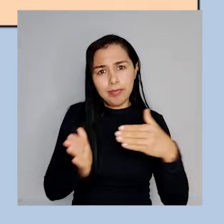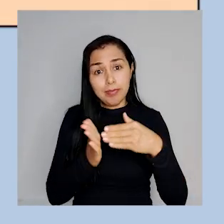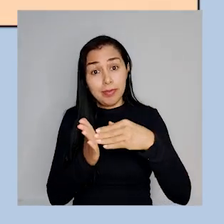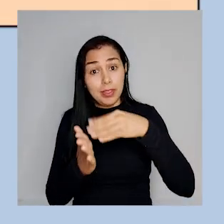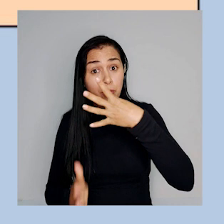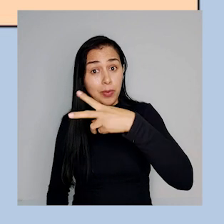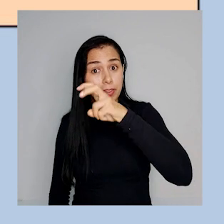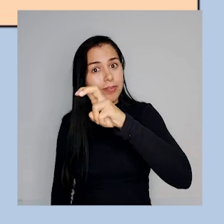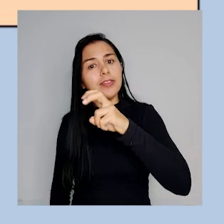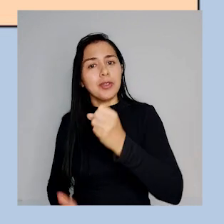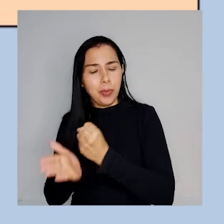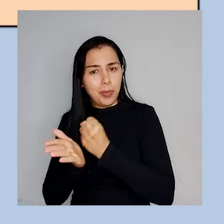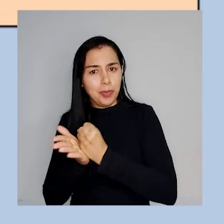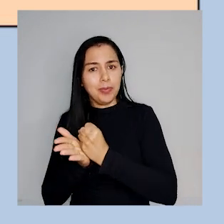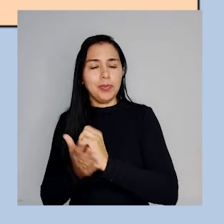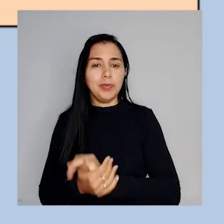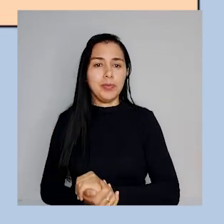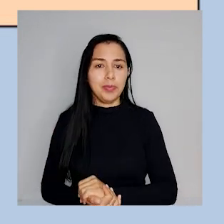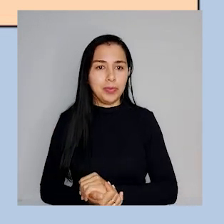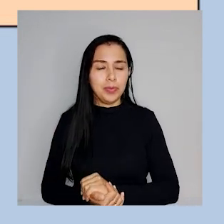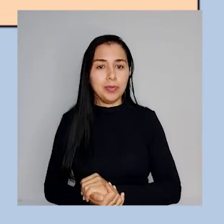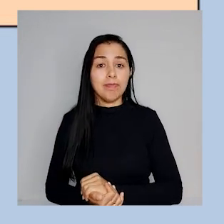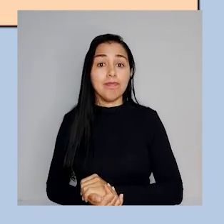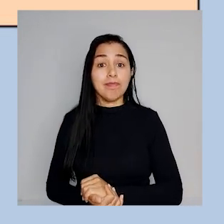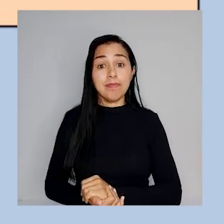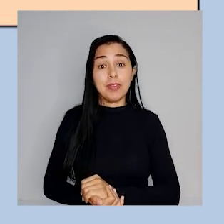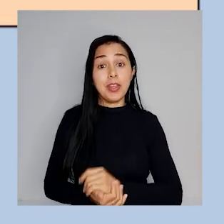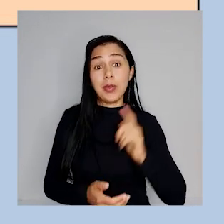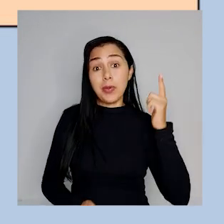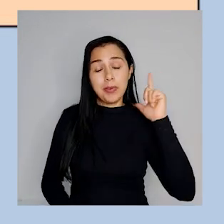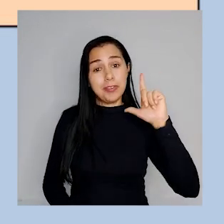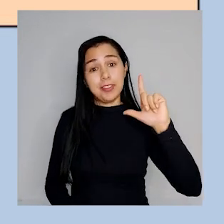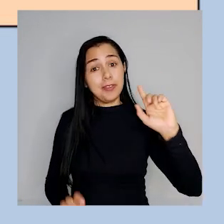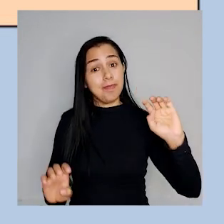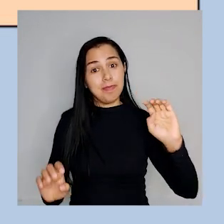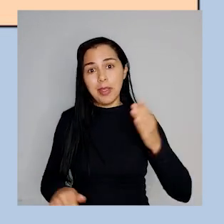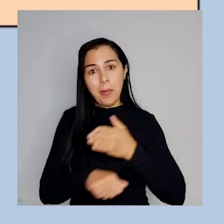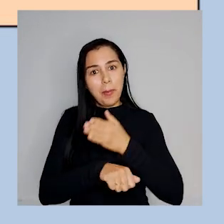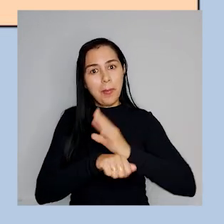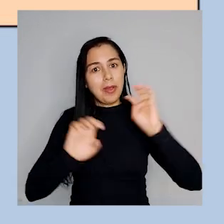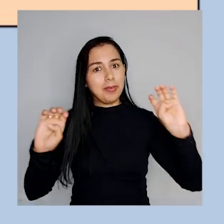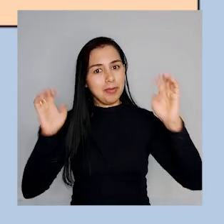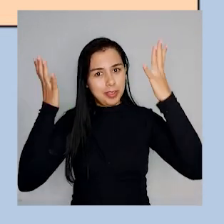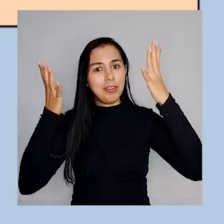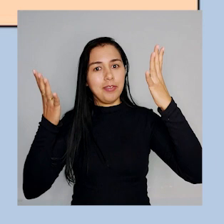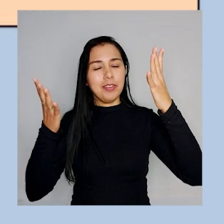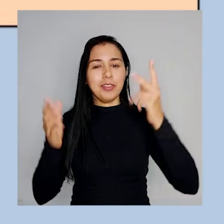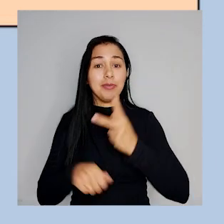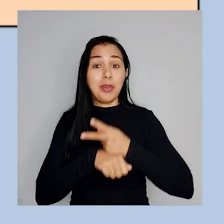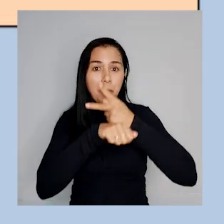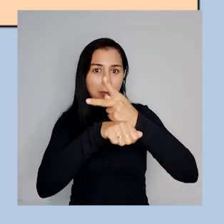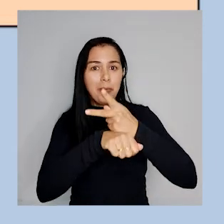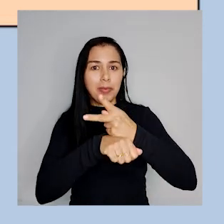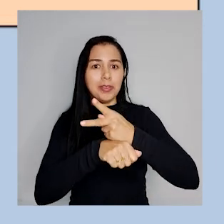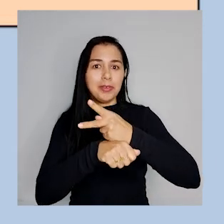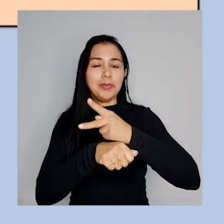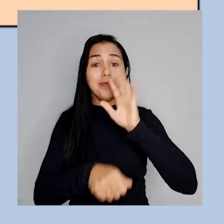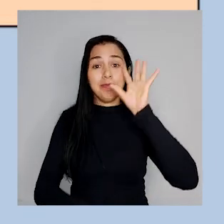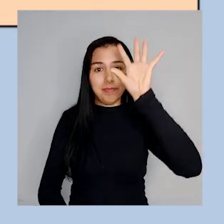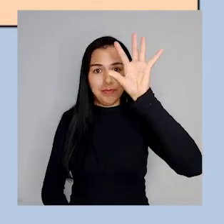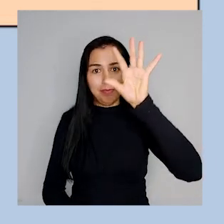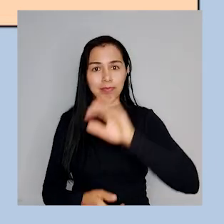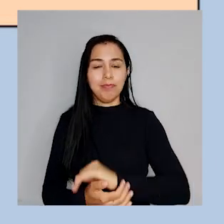dentro de um desses aqui, você vai conseguir as medalhas prata e bronze e participar da cerimônia de